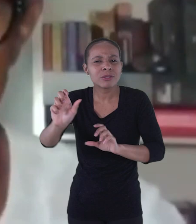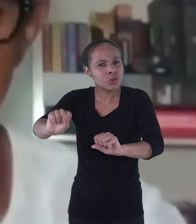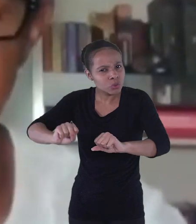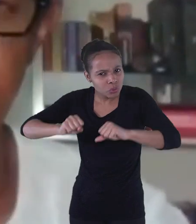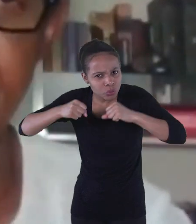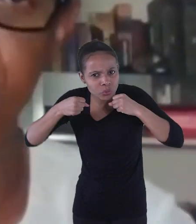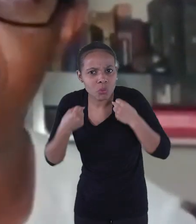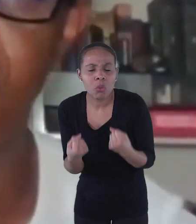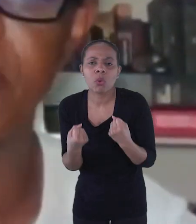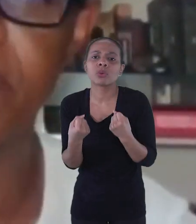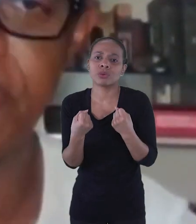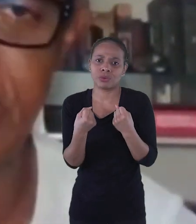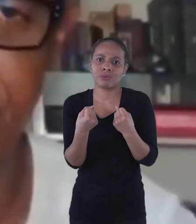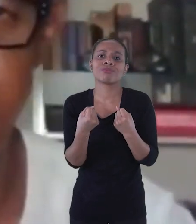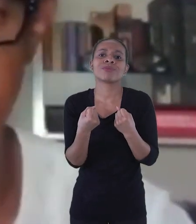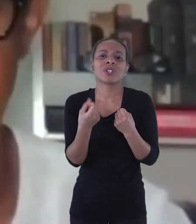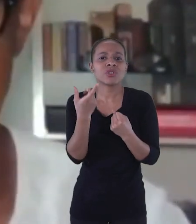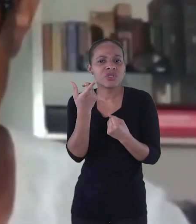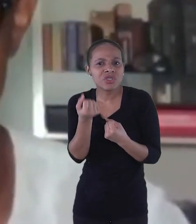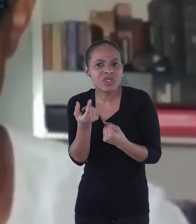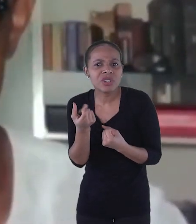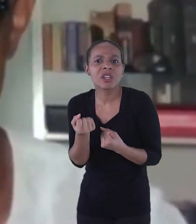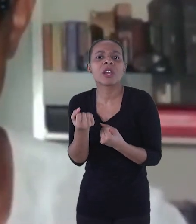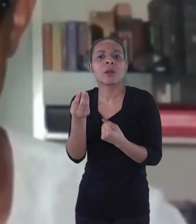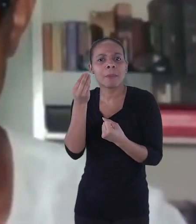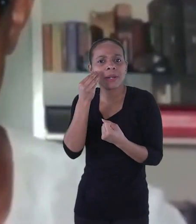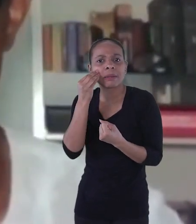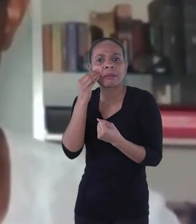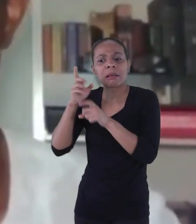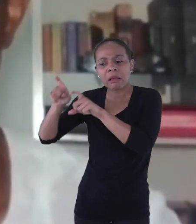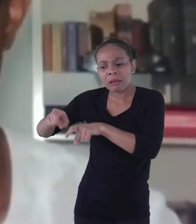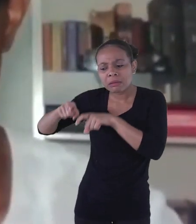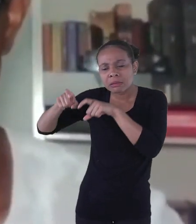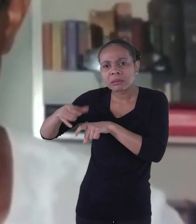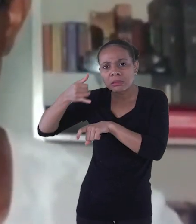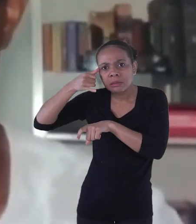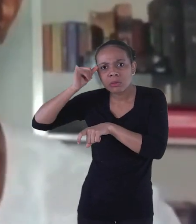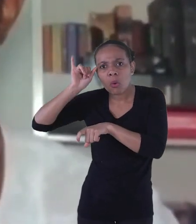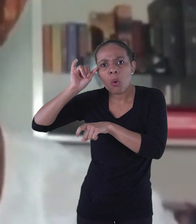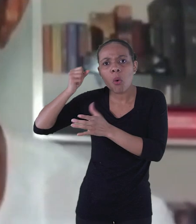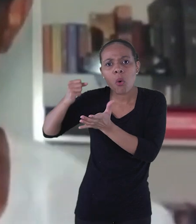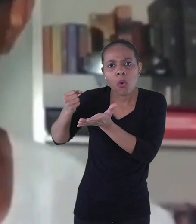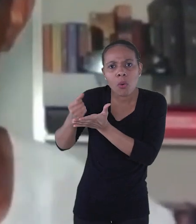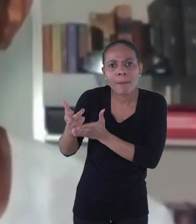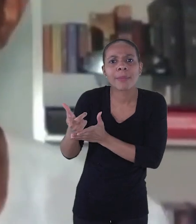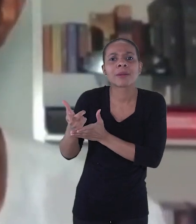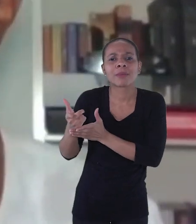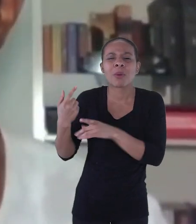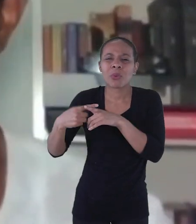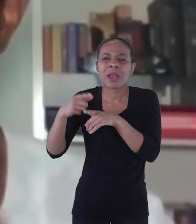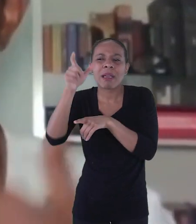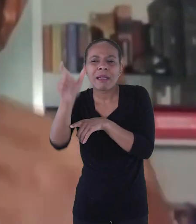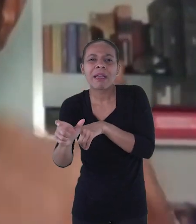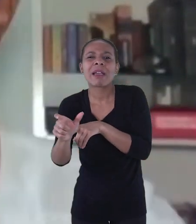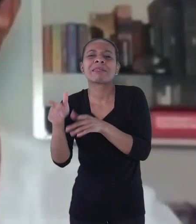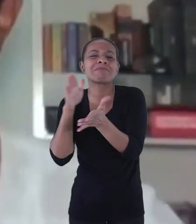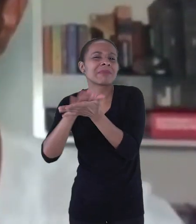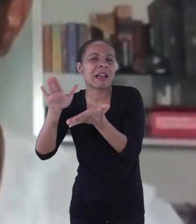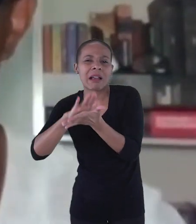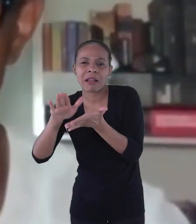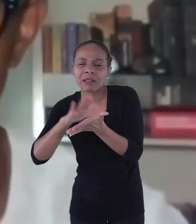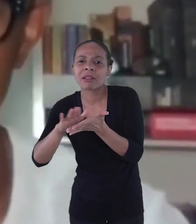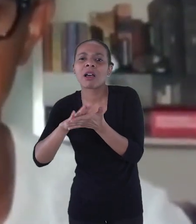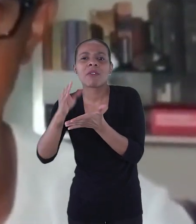muito dinheiro na compra do sítio de Parelheiros, né? Que ela empenhou muito dinheiro, ela gastava muito dinheiro para tentar montar